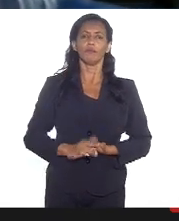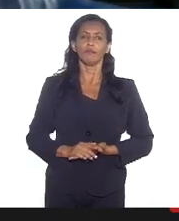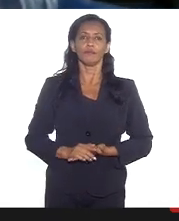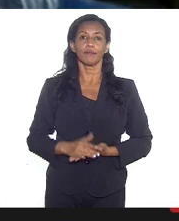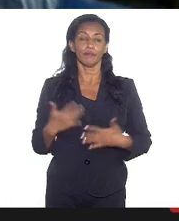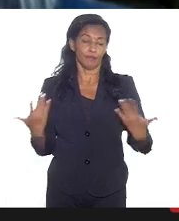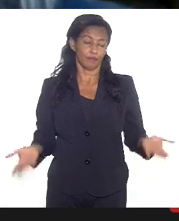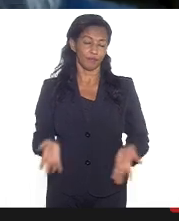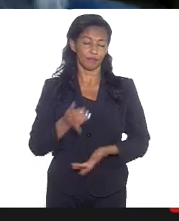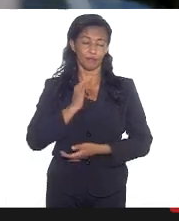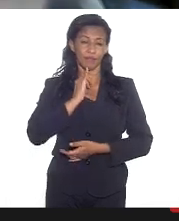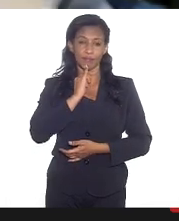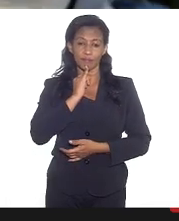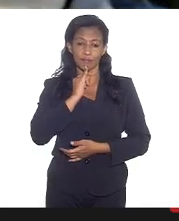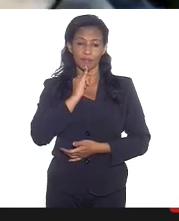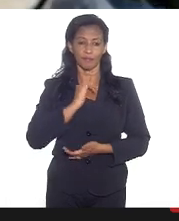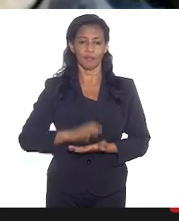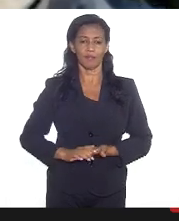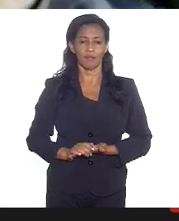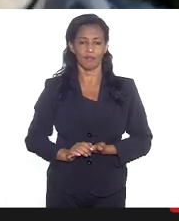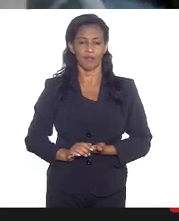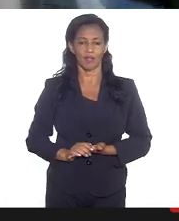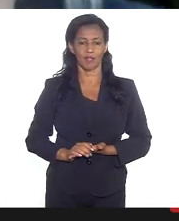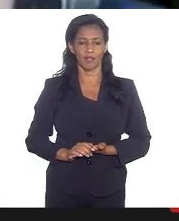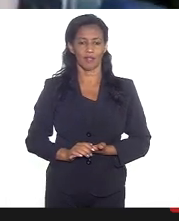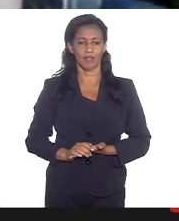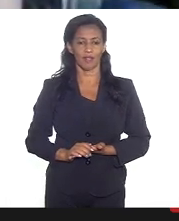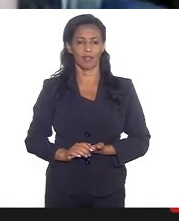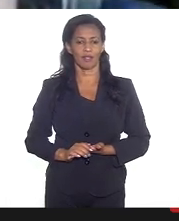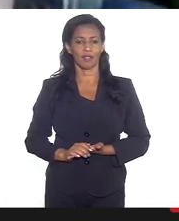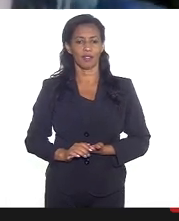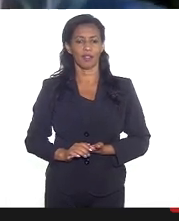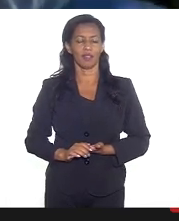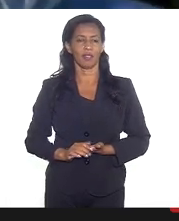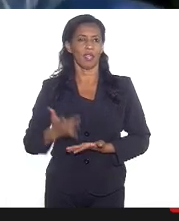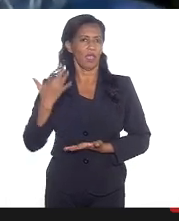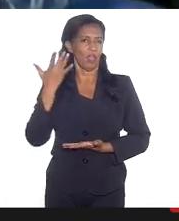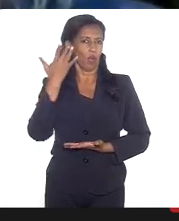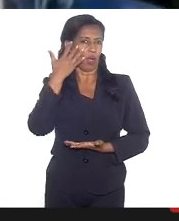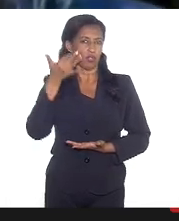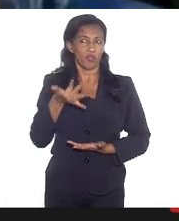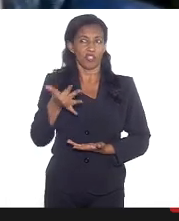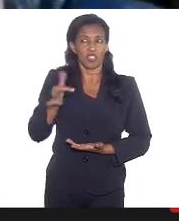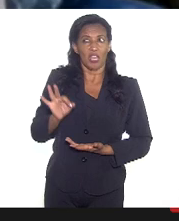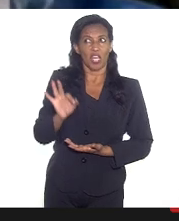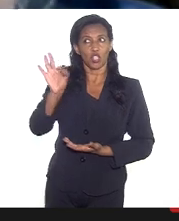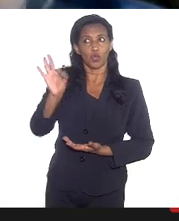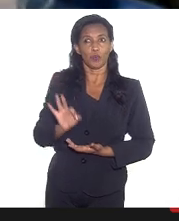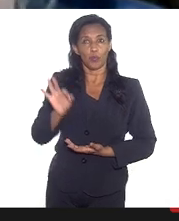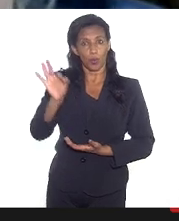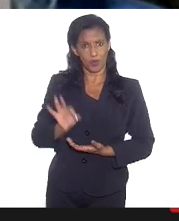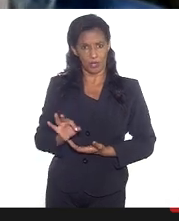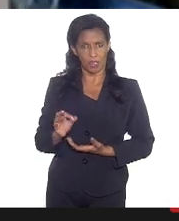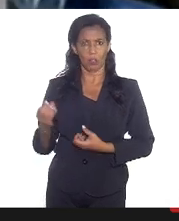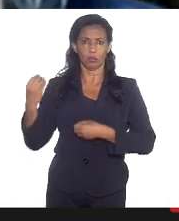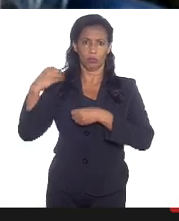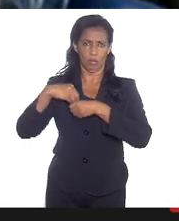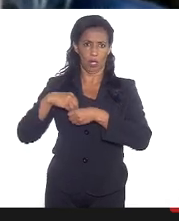Infelizmente, eu estou saindo, acredito que tenha feito apenas 10% do que eu consegui fazer no serviço